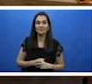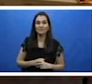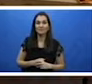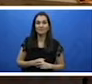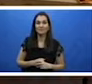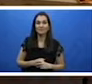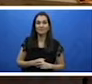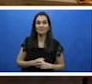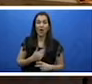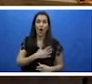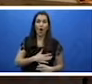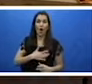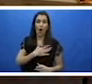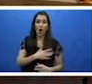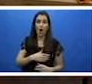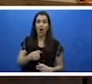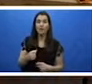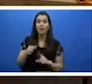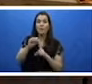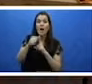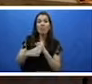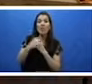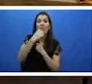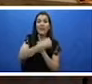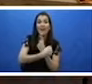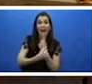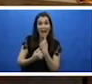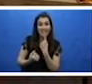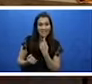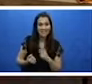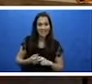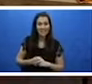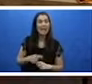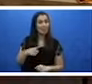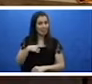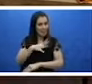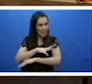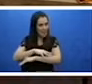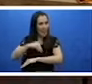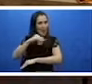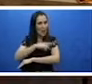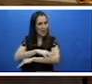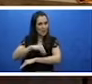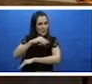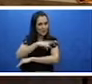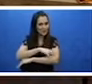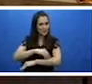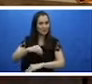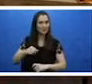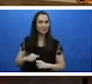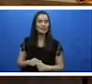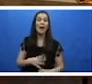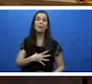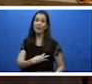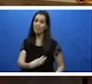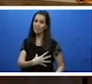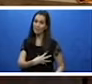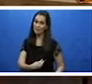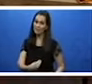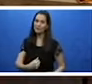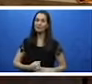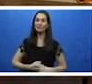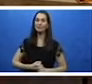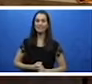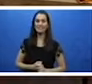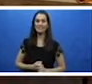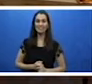falam, ah, ele gosta de banana, professora. Tem pelos, sim. É um mamífero. Nós já vimos